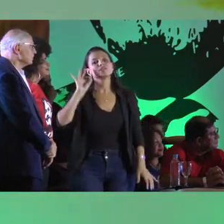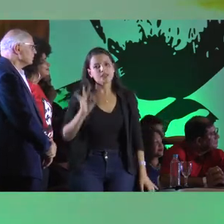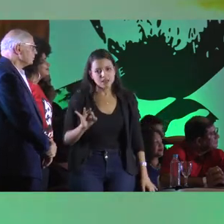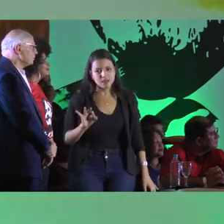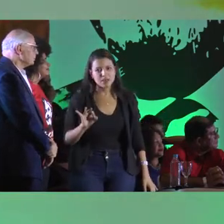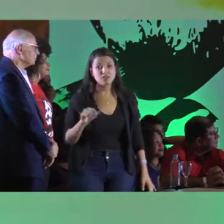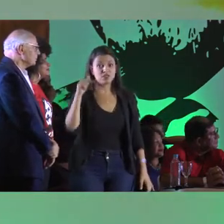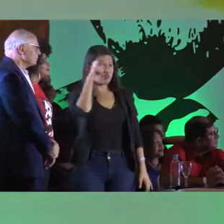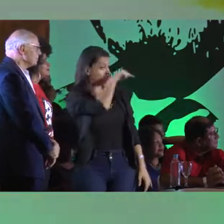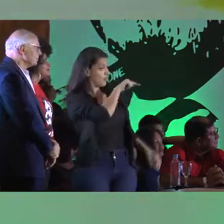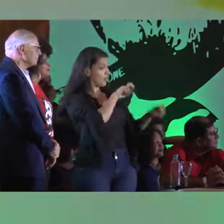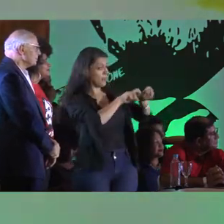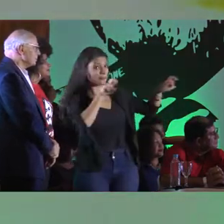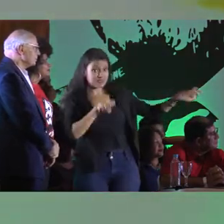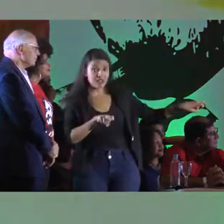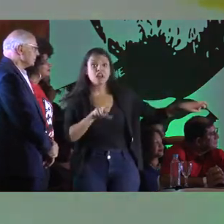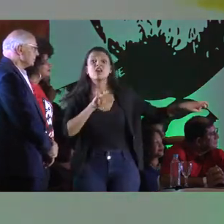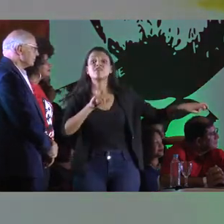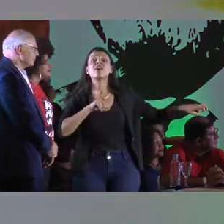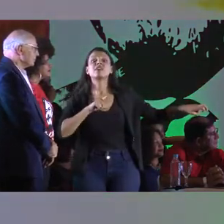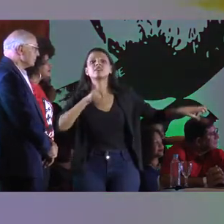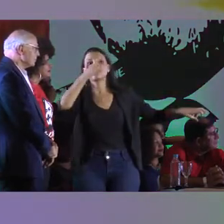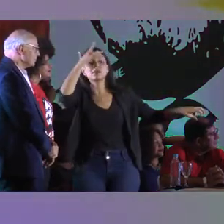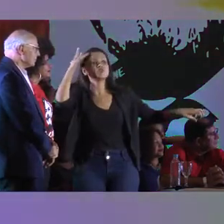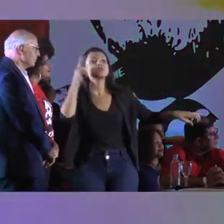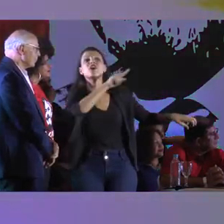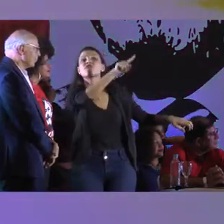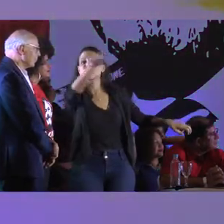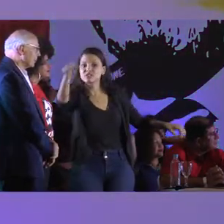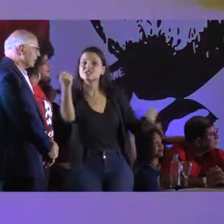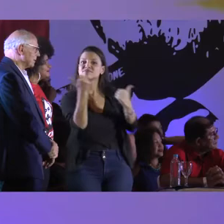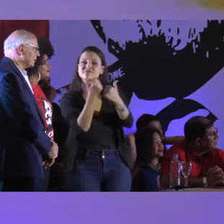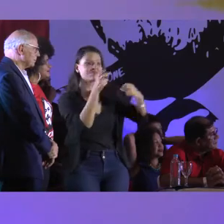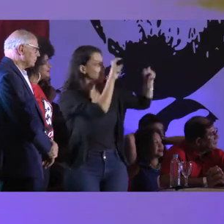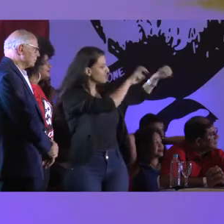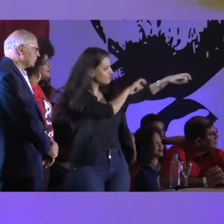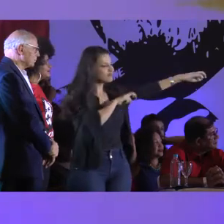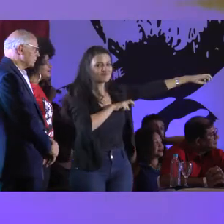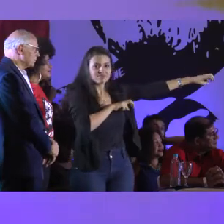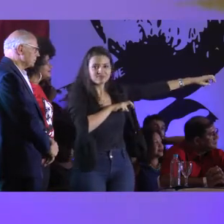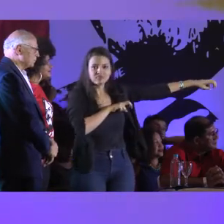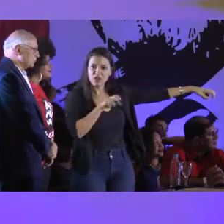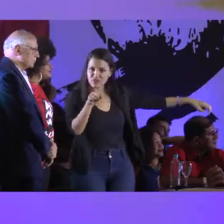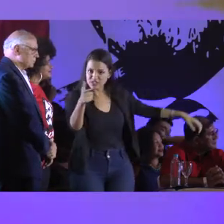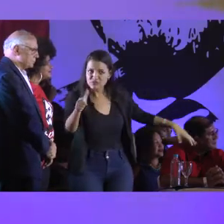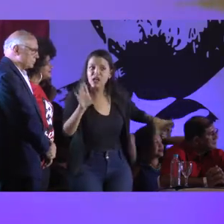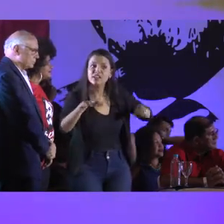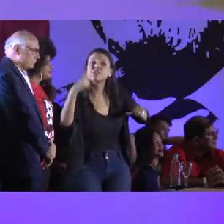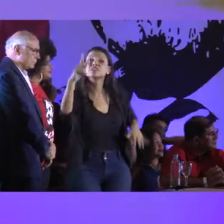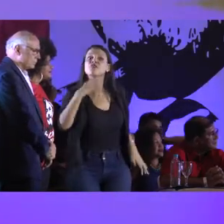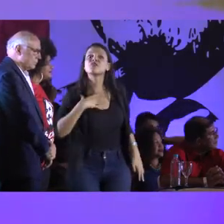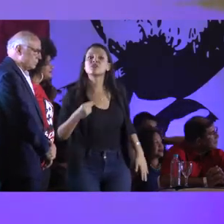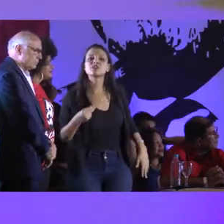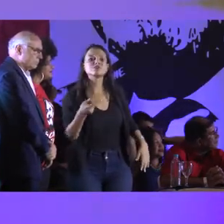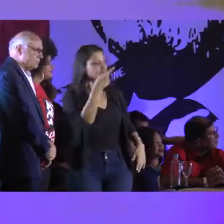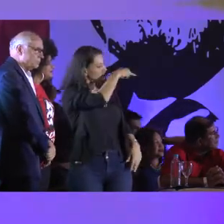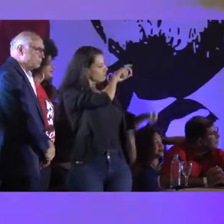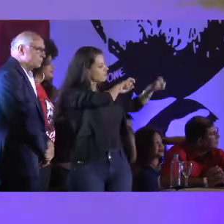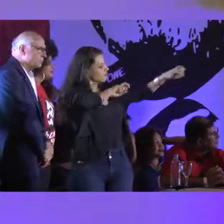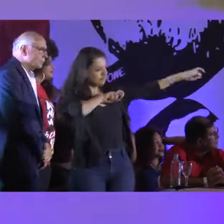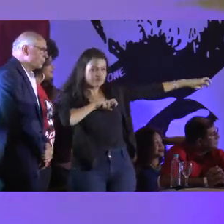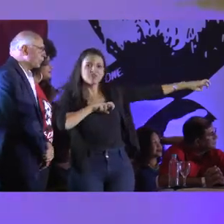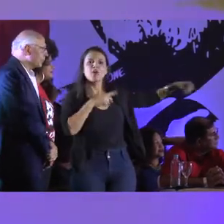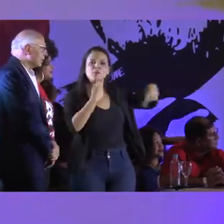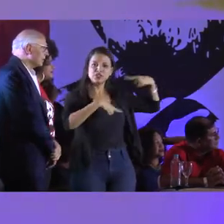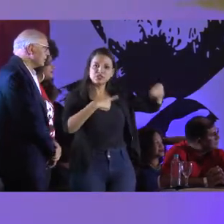certamente aqui nessa mesa terá muitos de vocês que estão aí. Se não tiver vocês, estará os filhos de vocês. Se você não tiver,